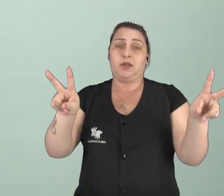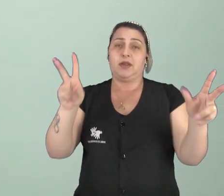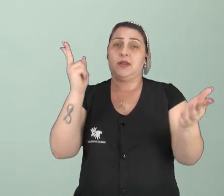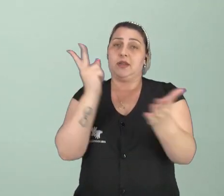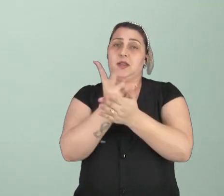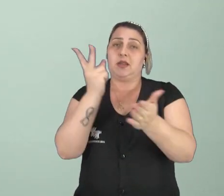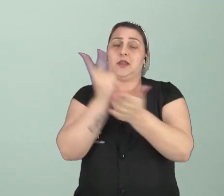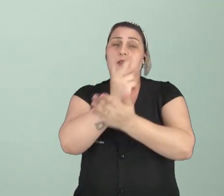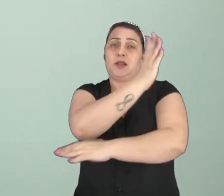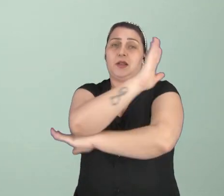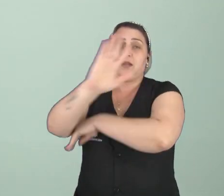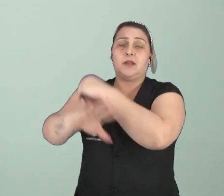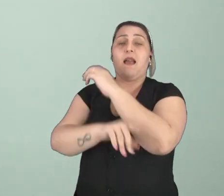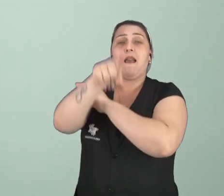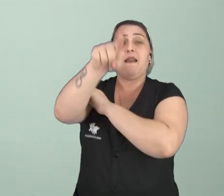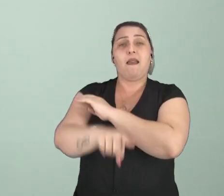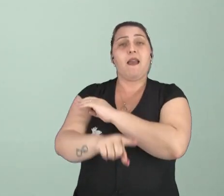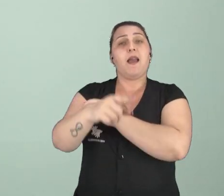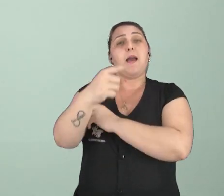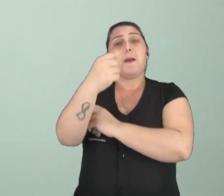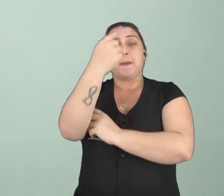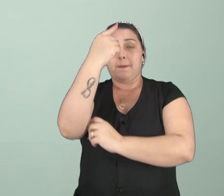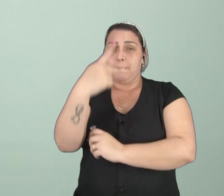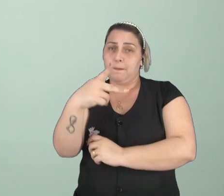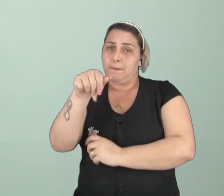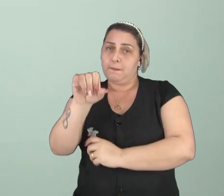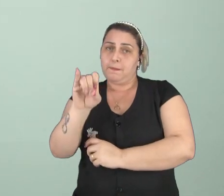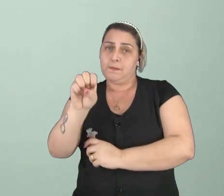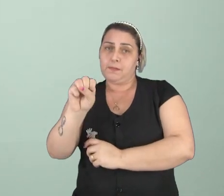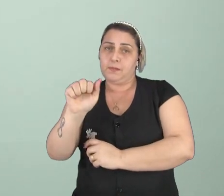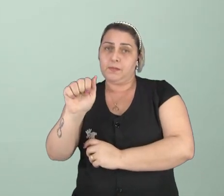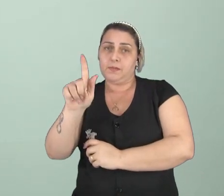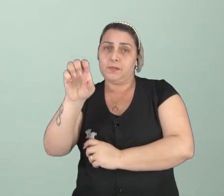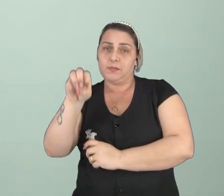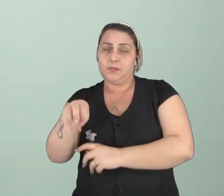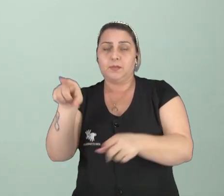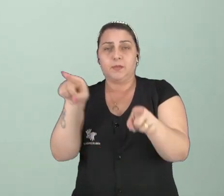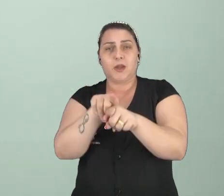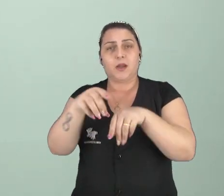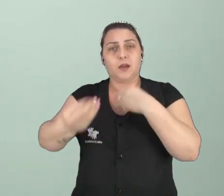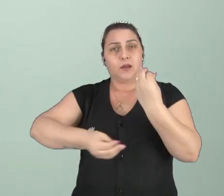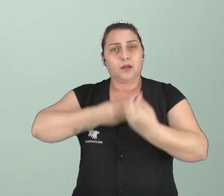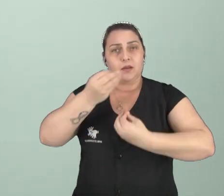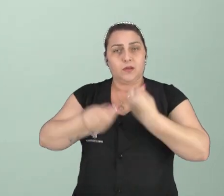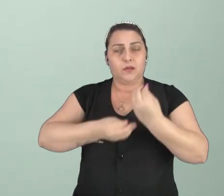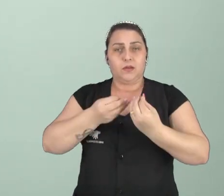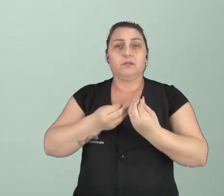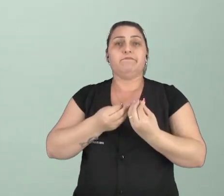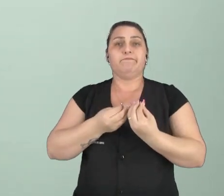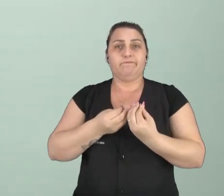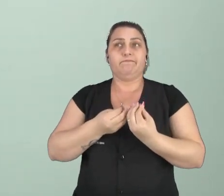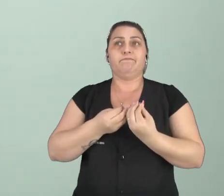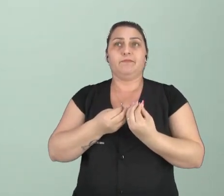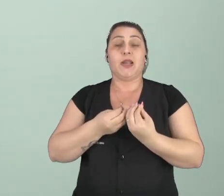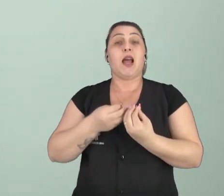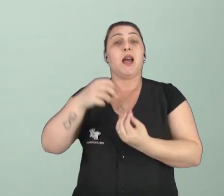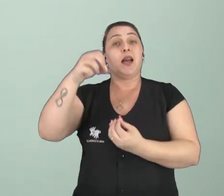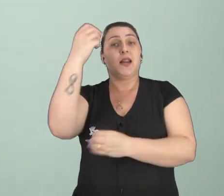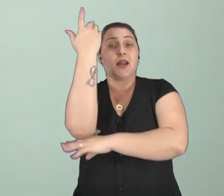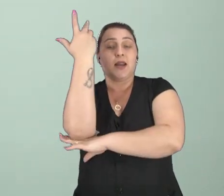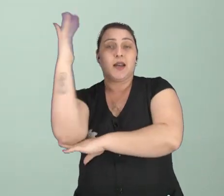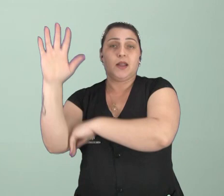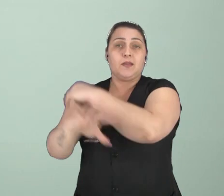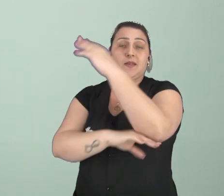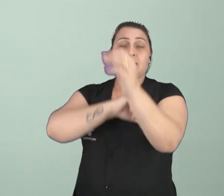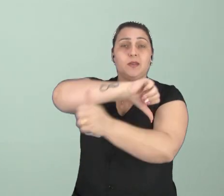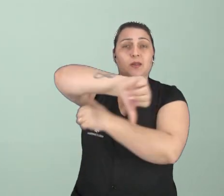a natureza ela é uma paisagem também, certo? Então, como que essas paisagens e a natureza elas